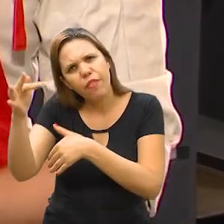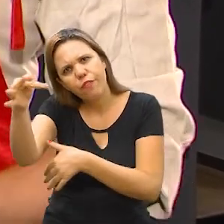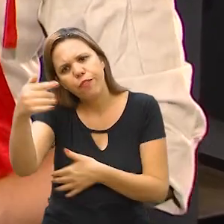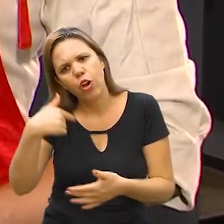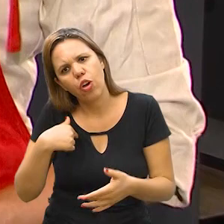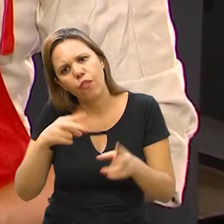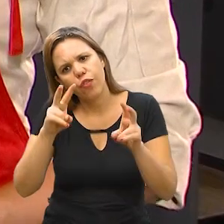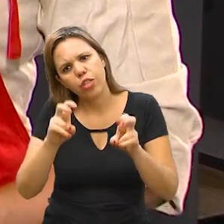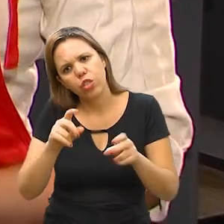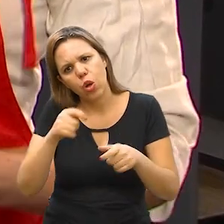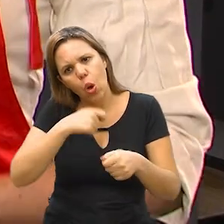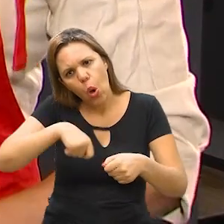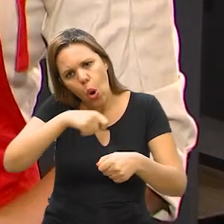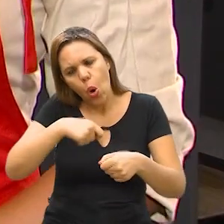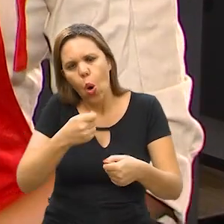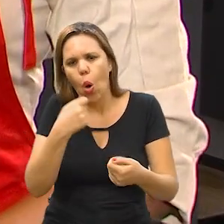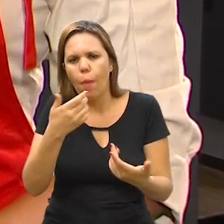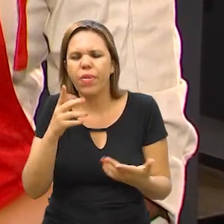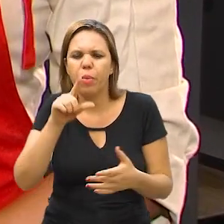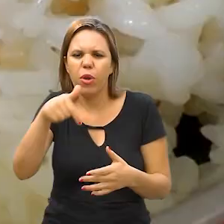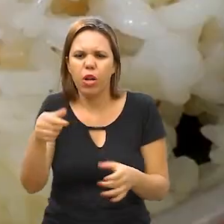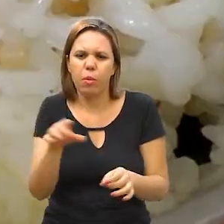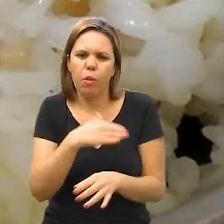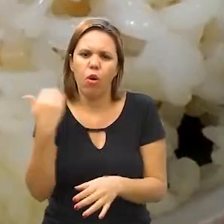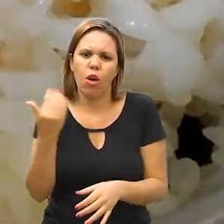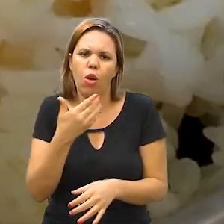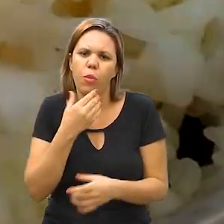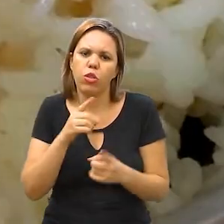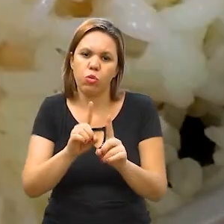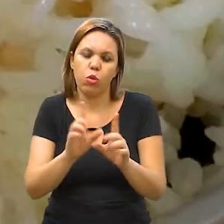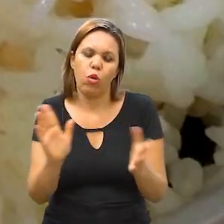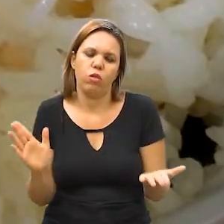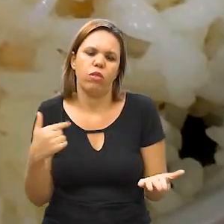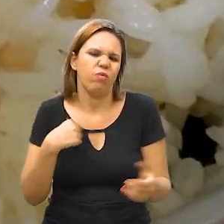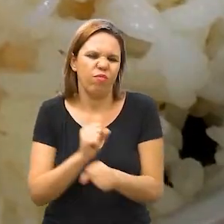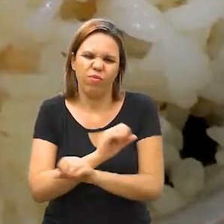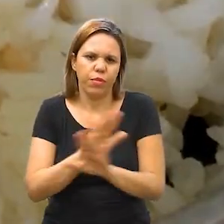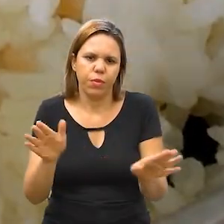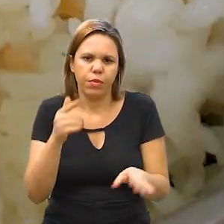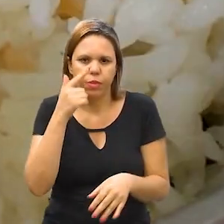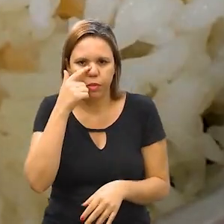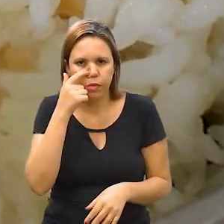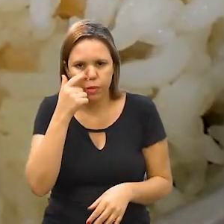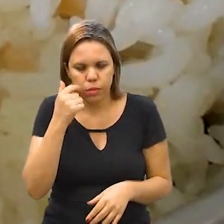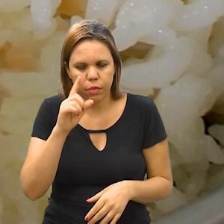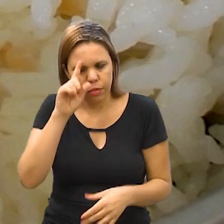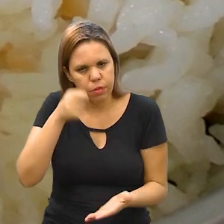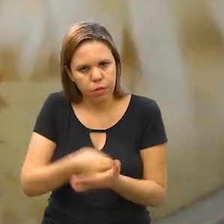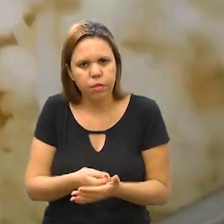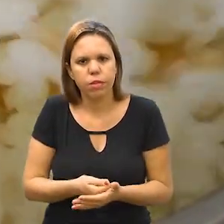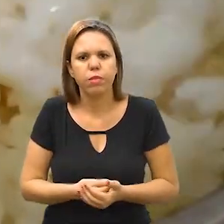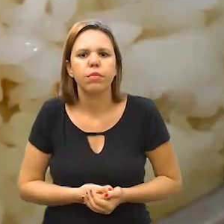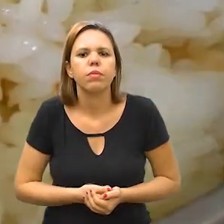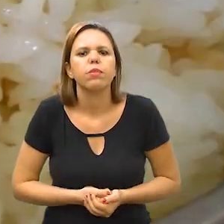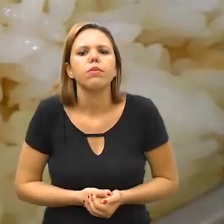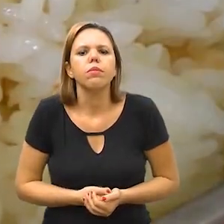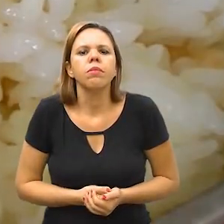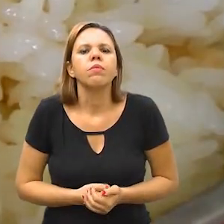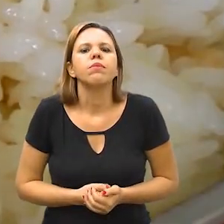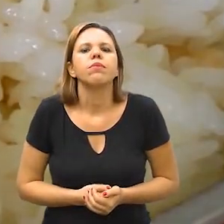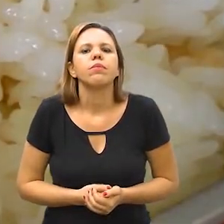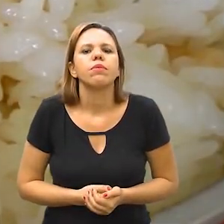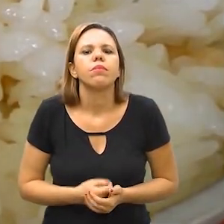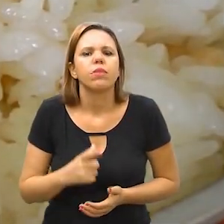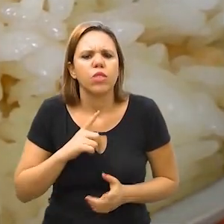coisa relacionada à comida. Quando ele veio a falecer, eu falei, não vou esperar mais. E decidi